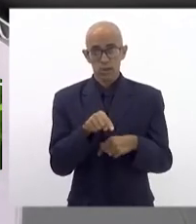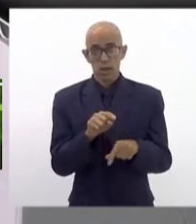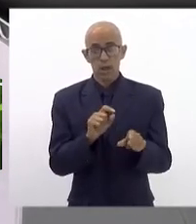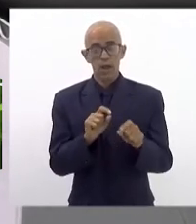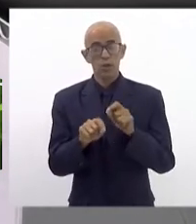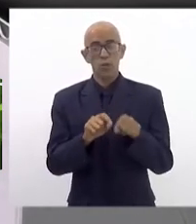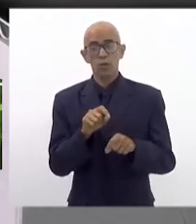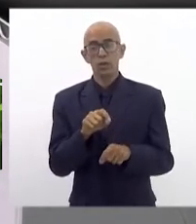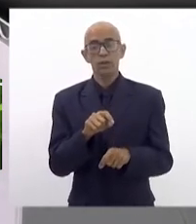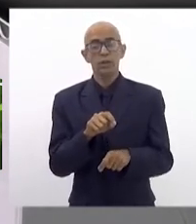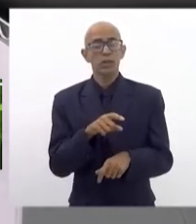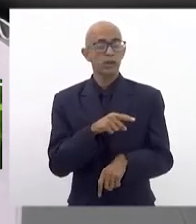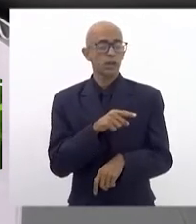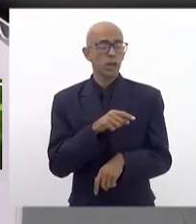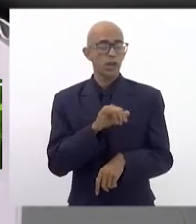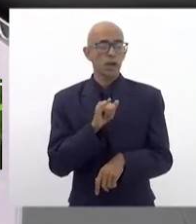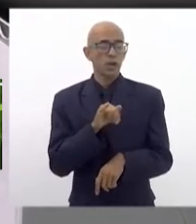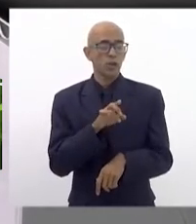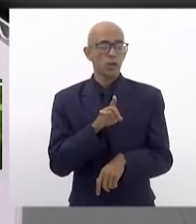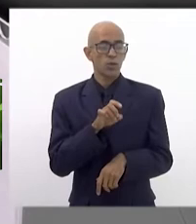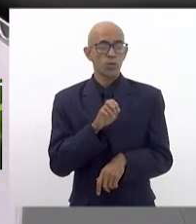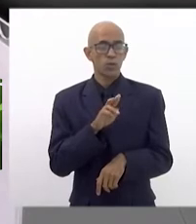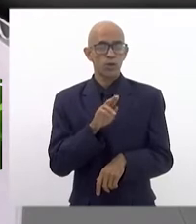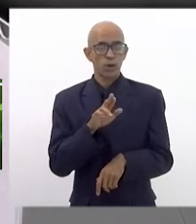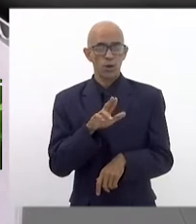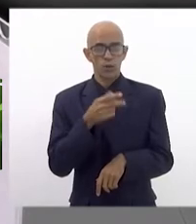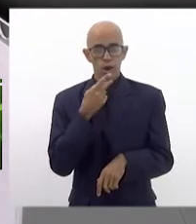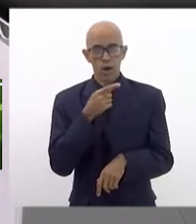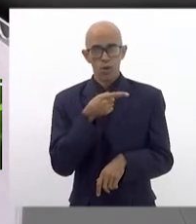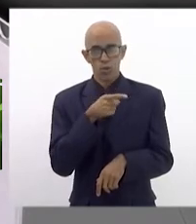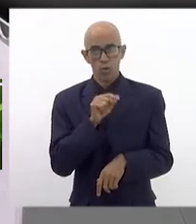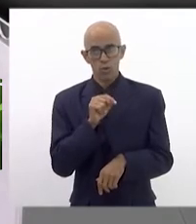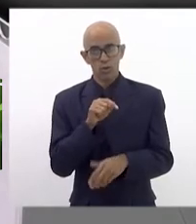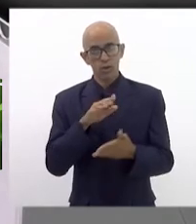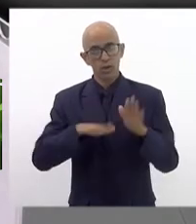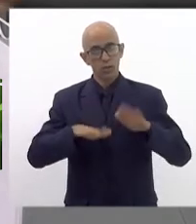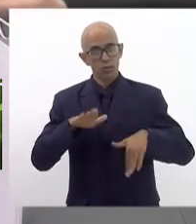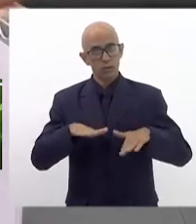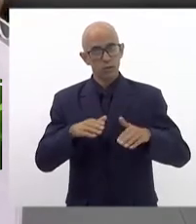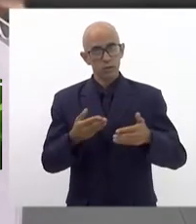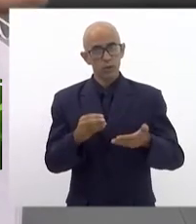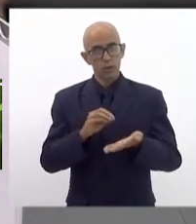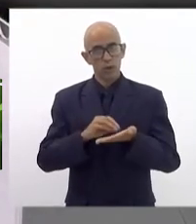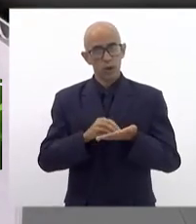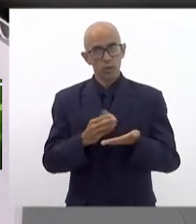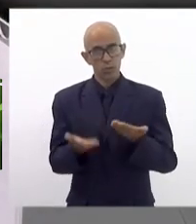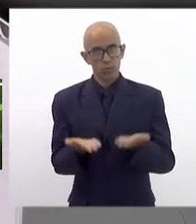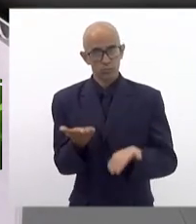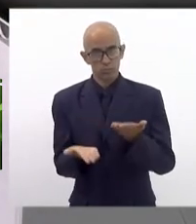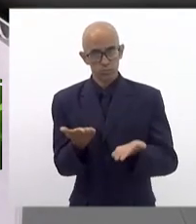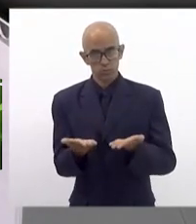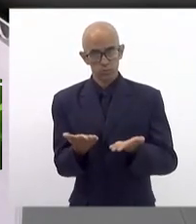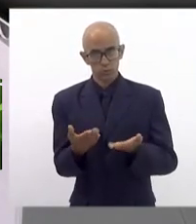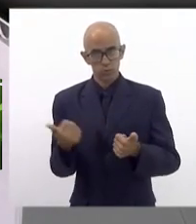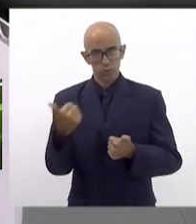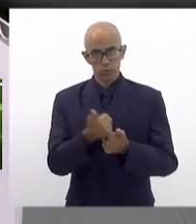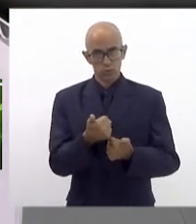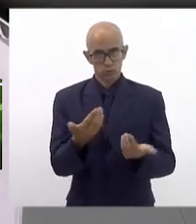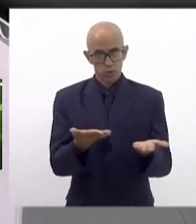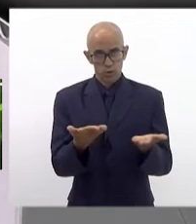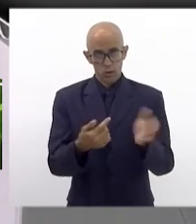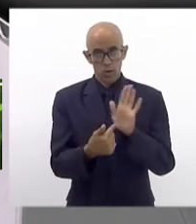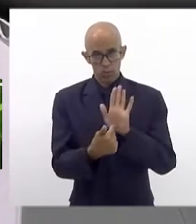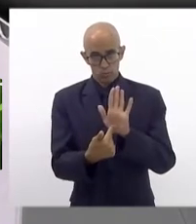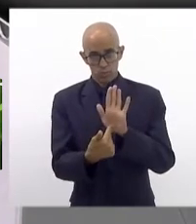Ildeu pondera que talvez esteja em certo desequilíbrio nesse substitutivo que está sendo apresentado.